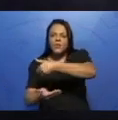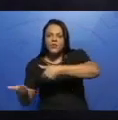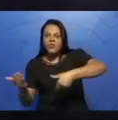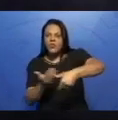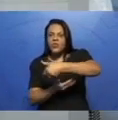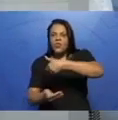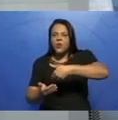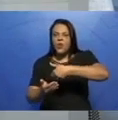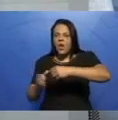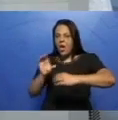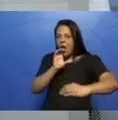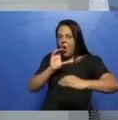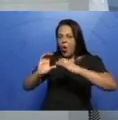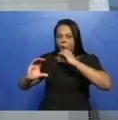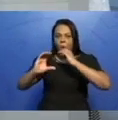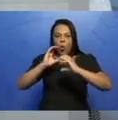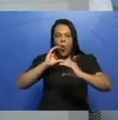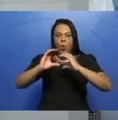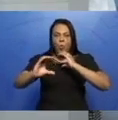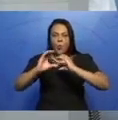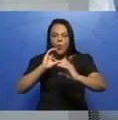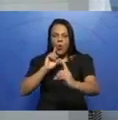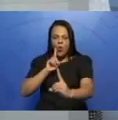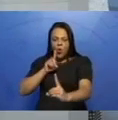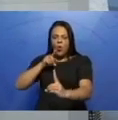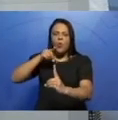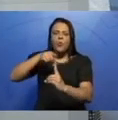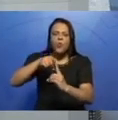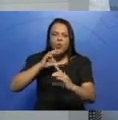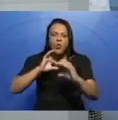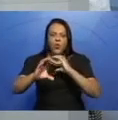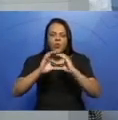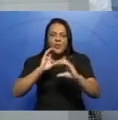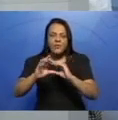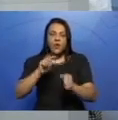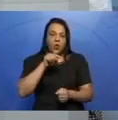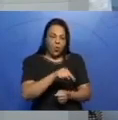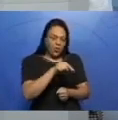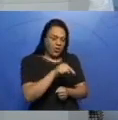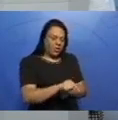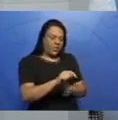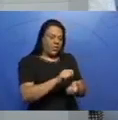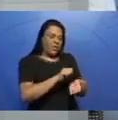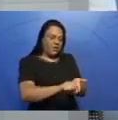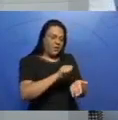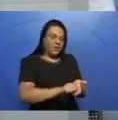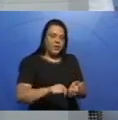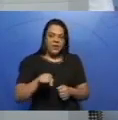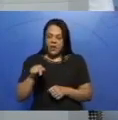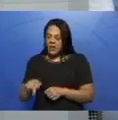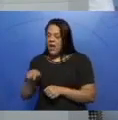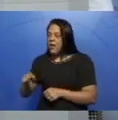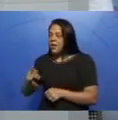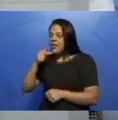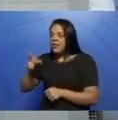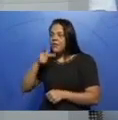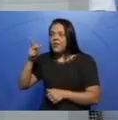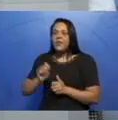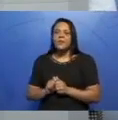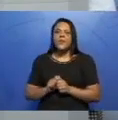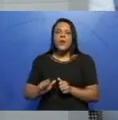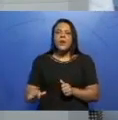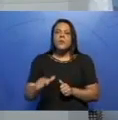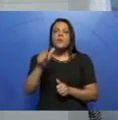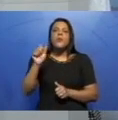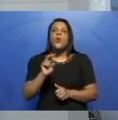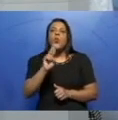fala, da intenção que eu tenho quando eu falo ou quando eu escrevo. Primeiro é o uso dos substantivos,